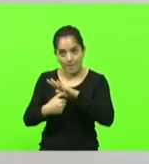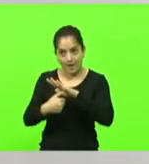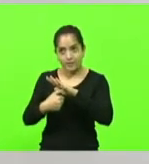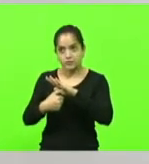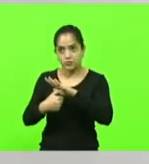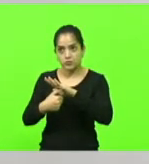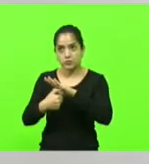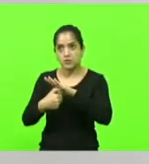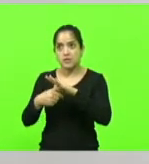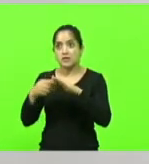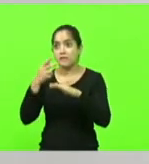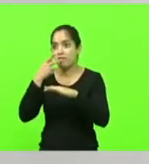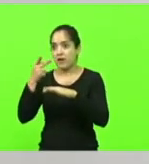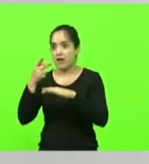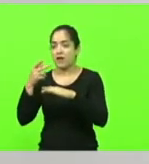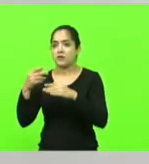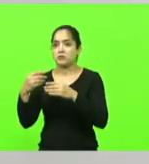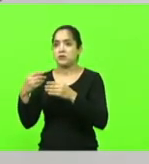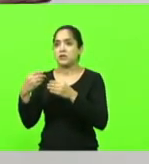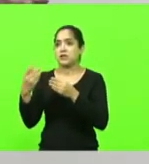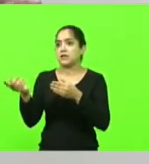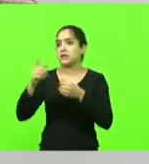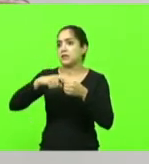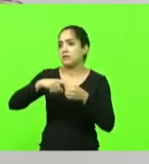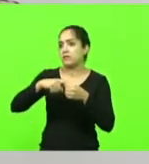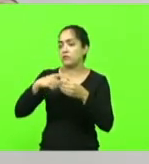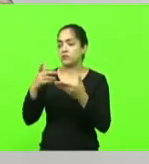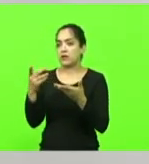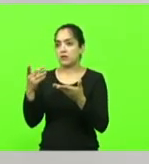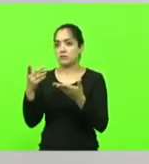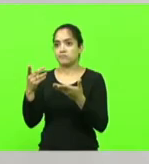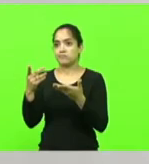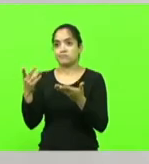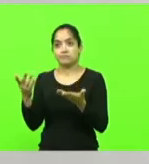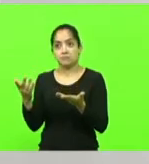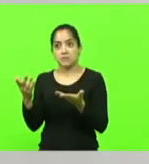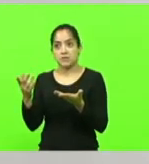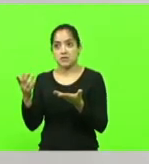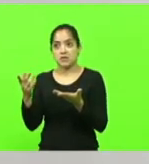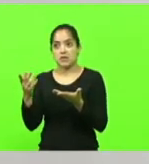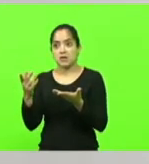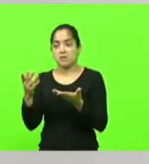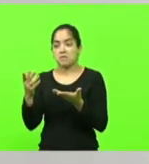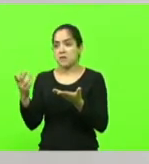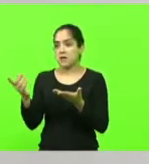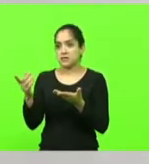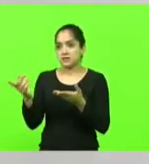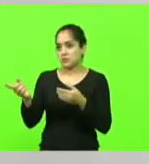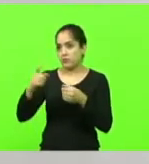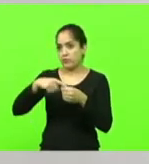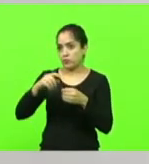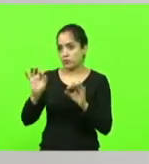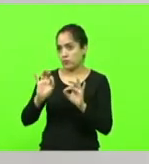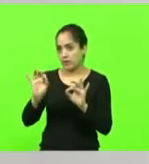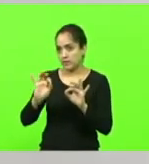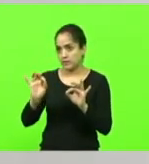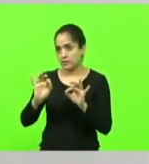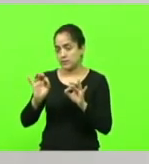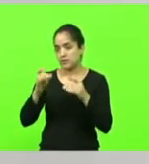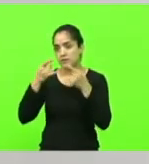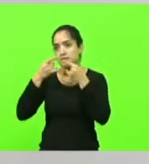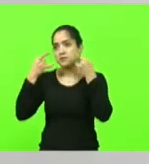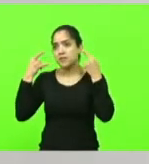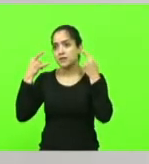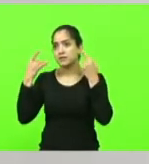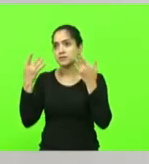ia entregar os 33 milhões, agora a justiça já disse que não, os 9 milhões não entregou, e as máscaras, né?